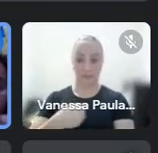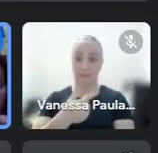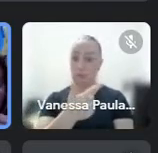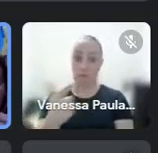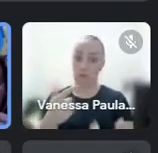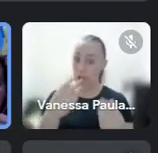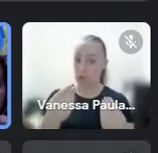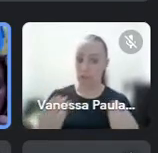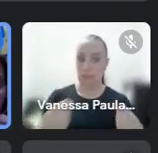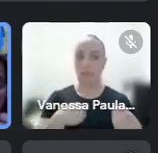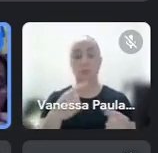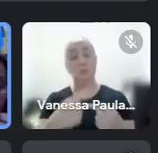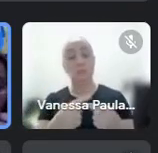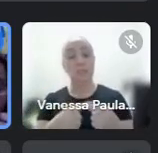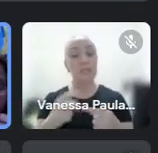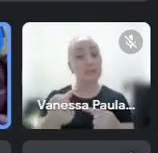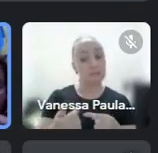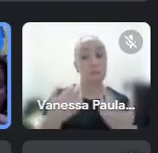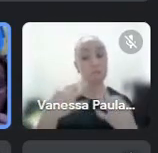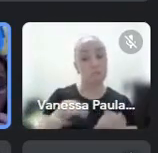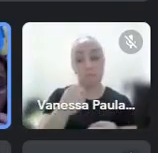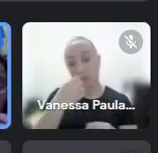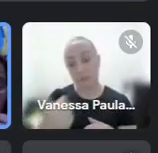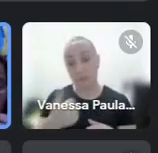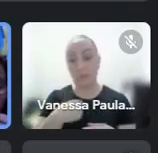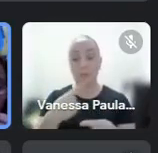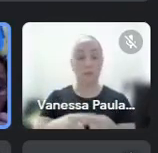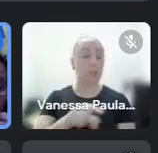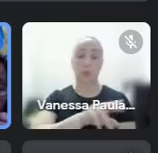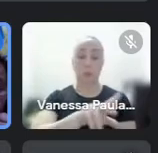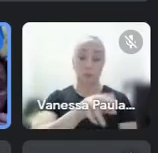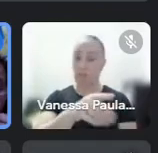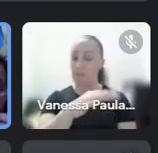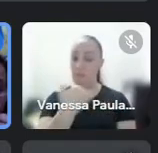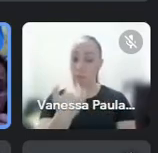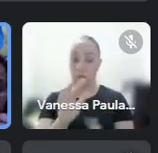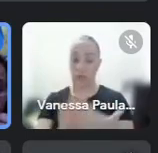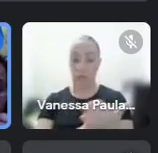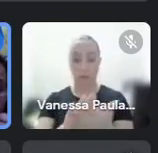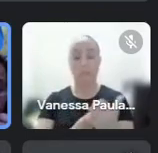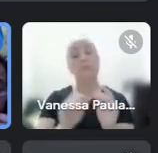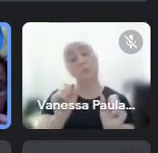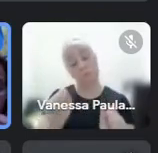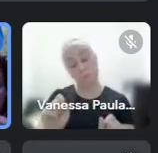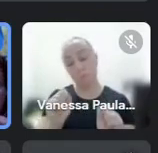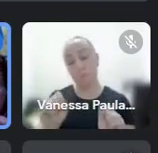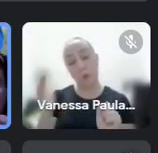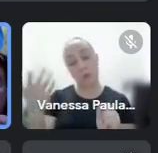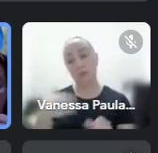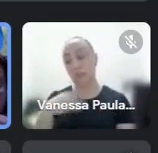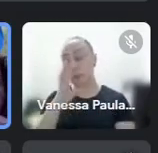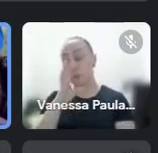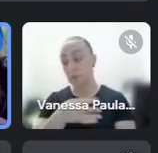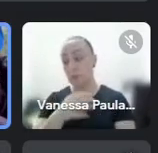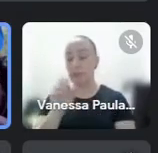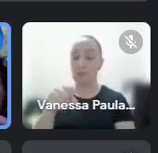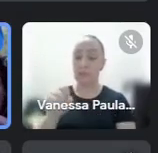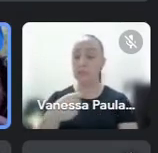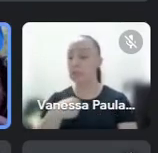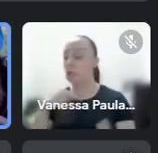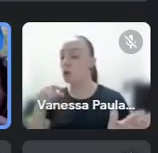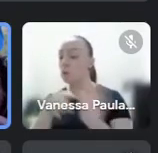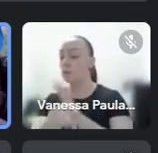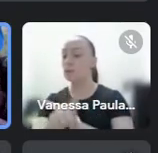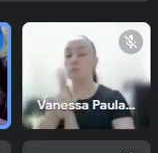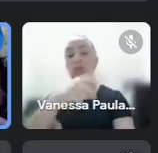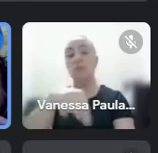estava morrendo, né? Pode ser. Eu sou crítica e perguntei para eles